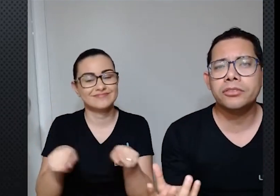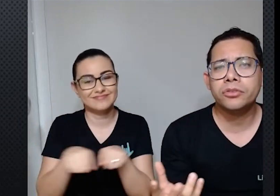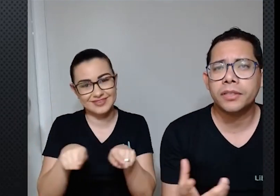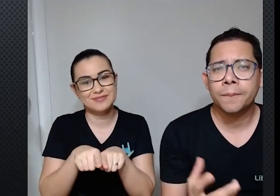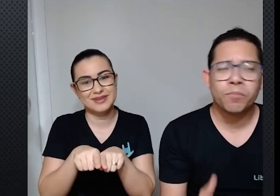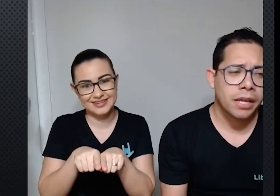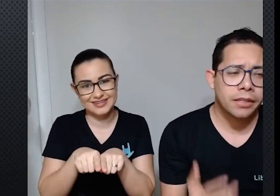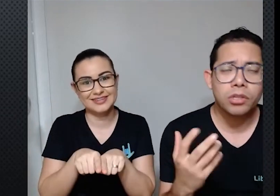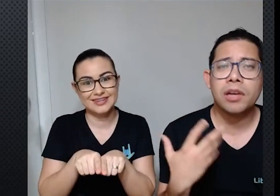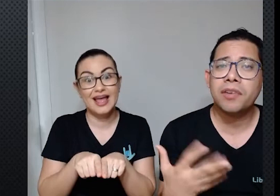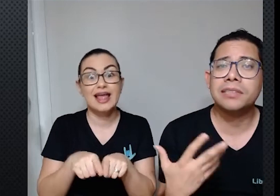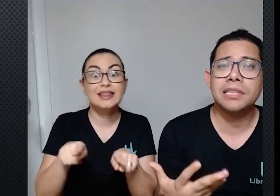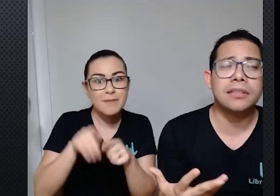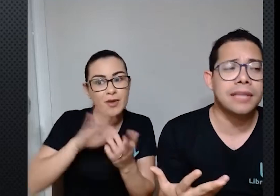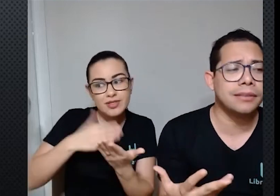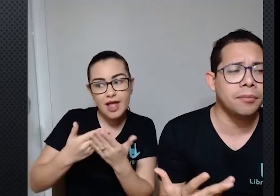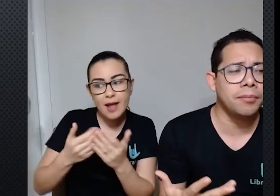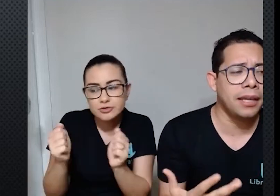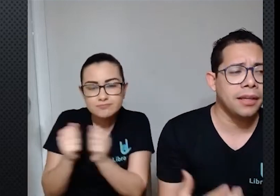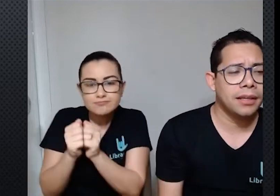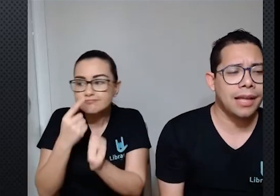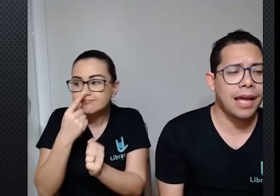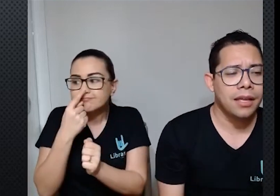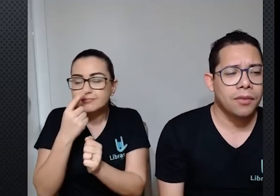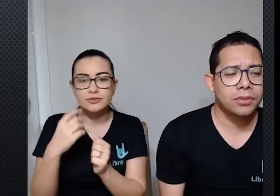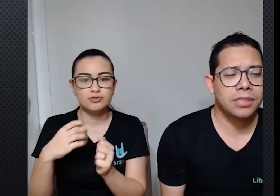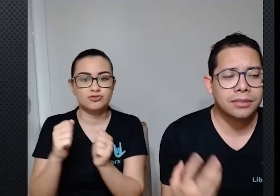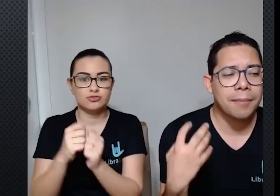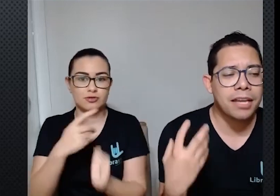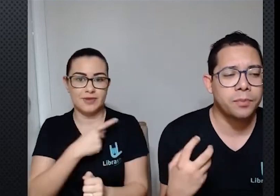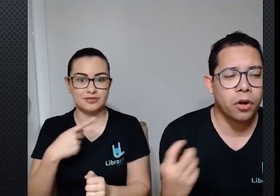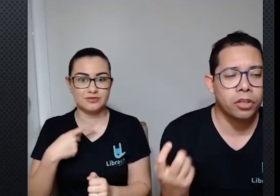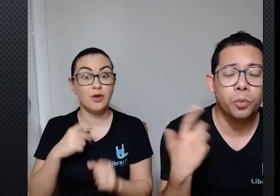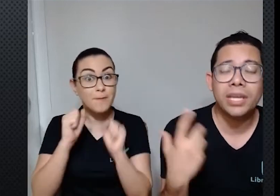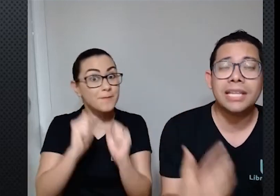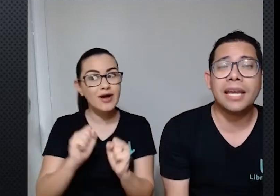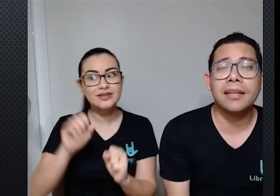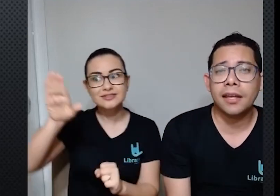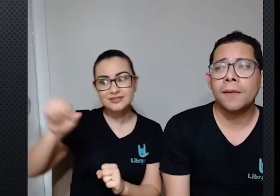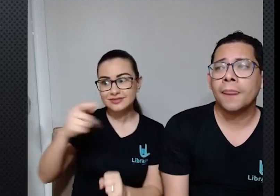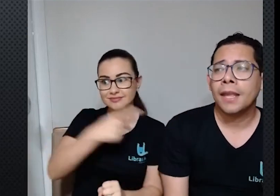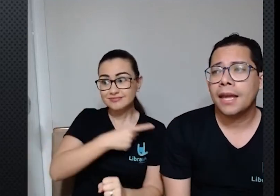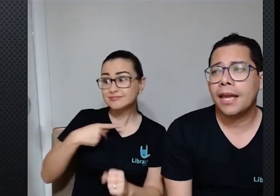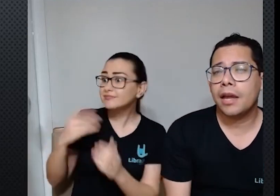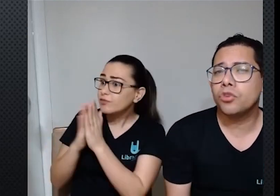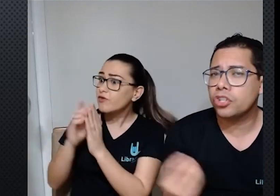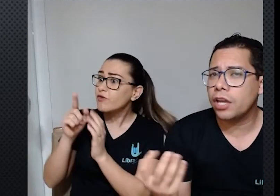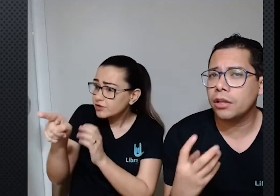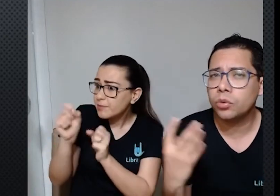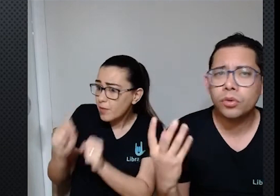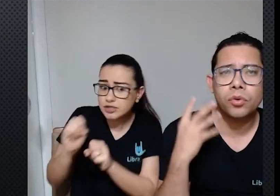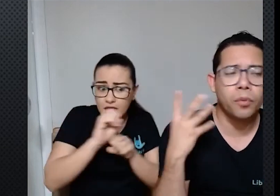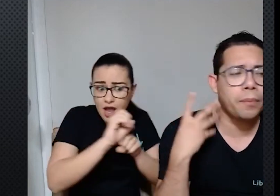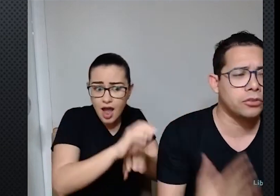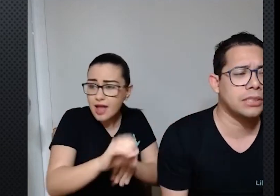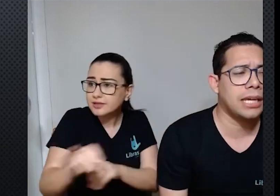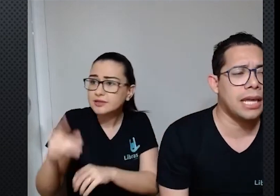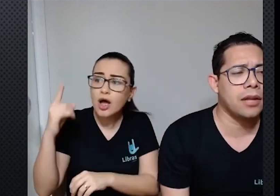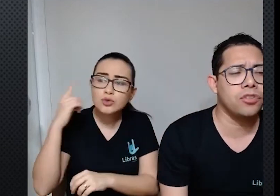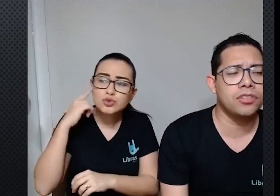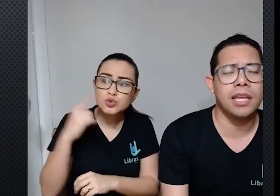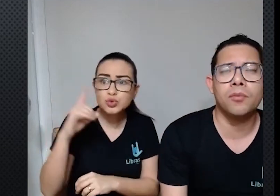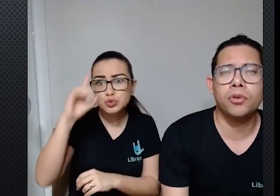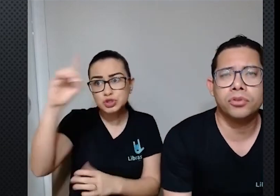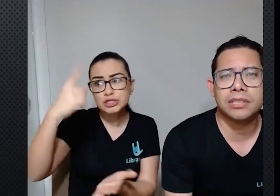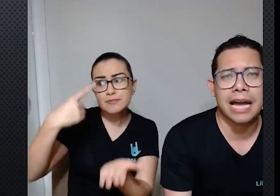com o pastor. Então isso vai facilitar também, tá? Você está mais próximo e entender o jeito e o que o pastor está